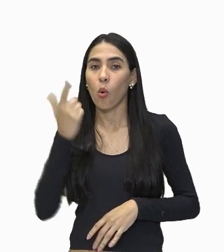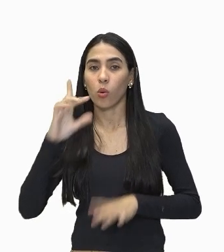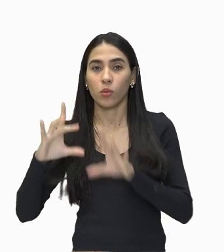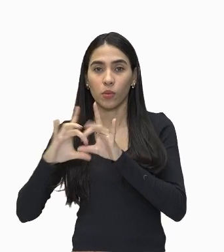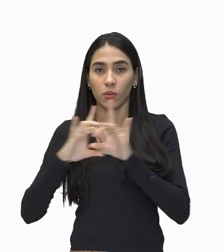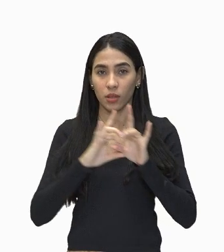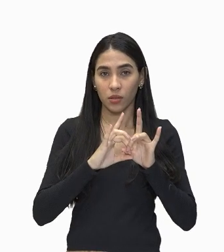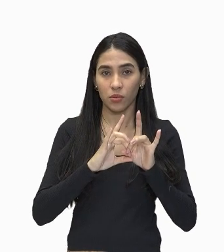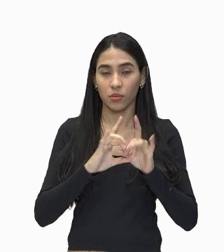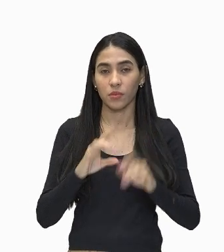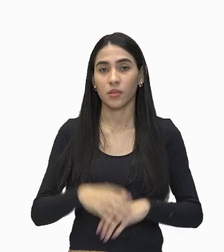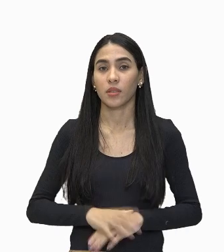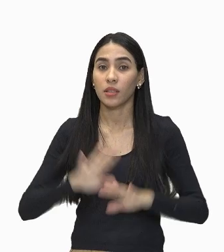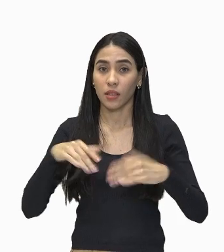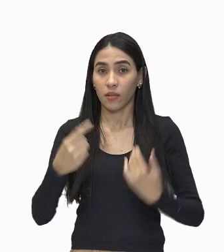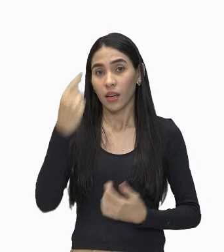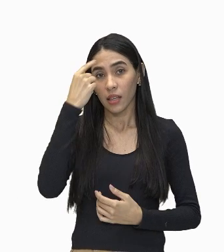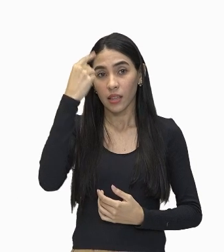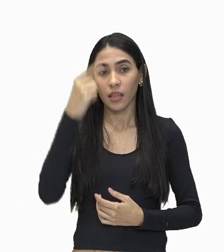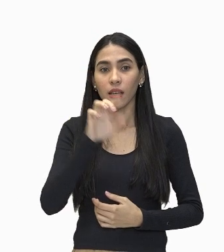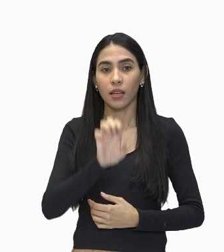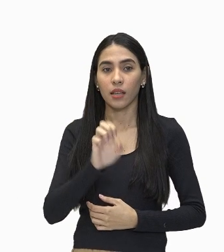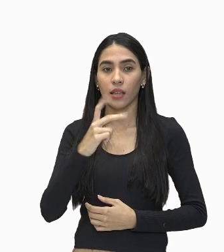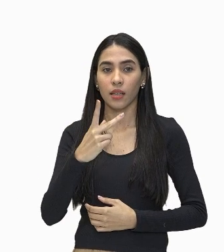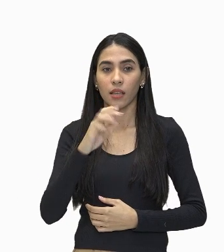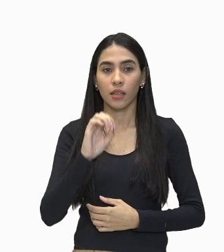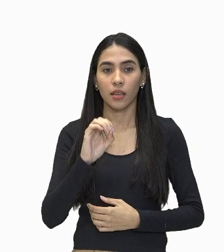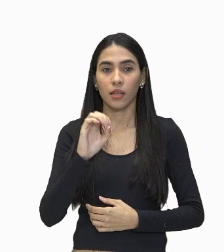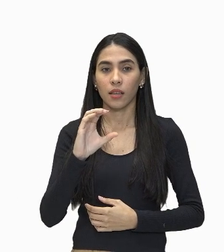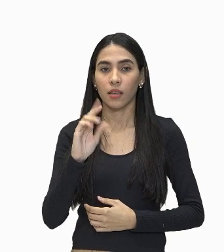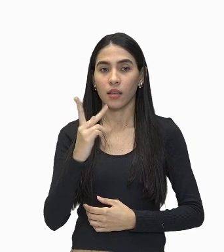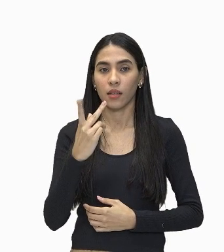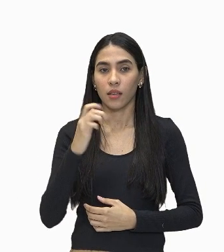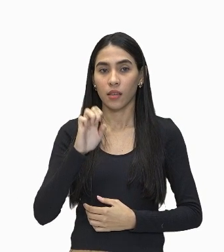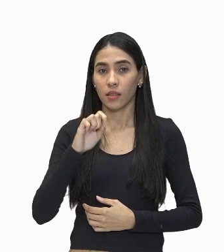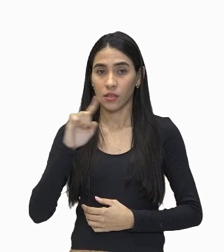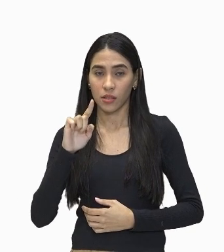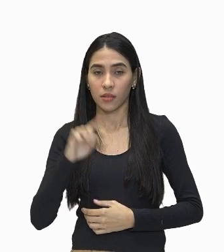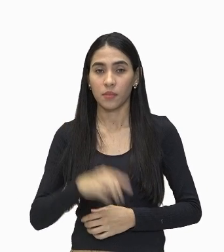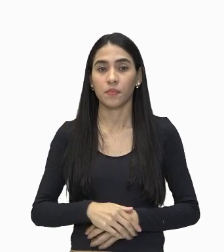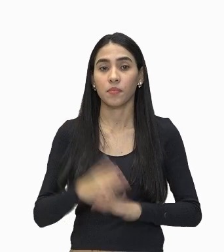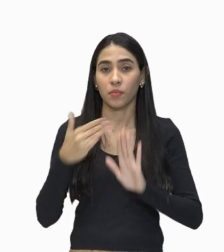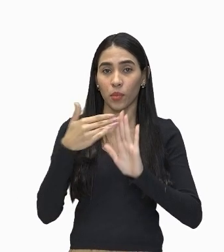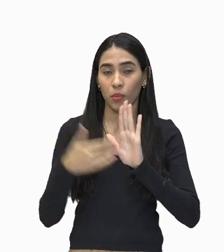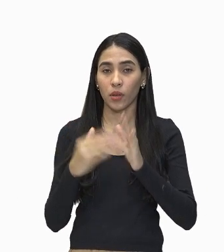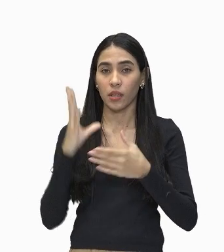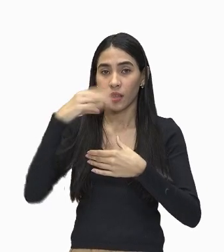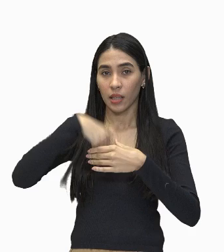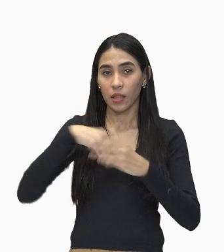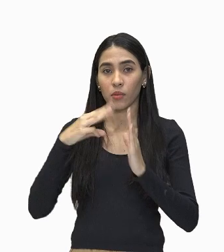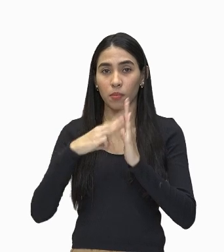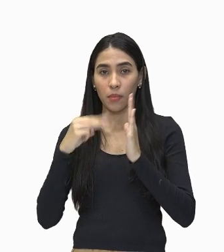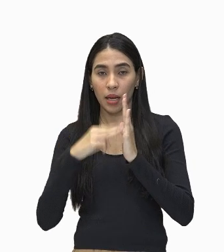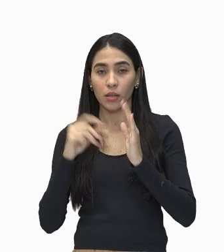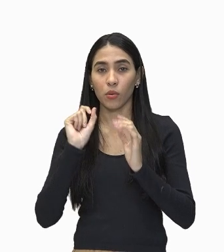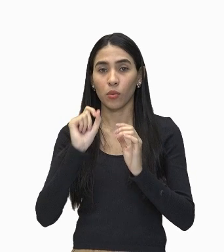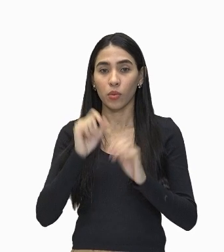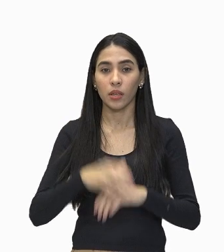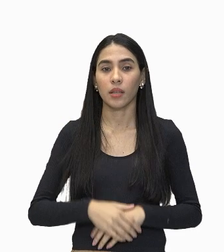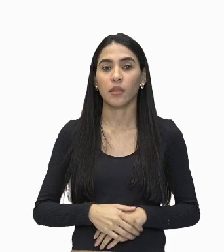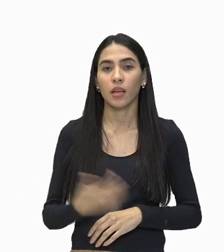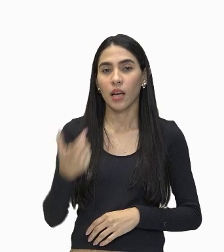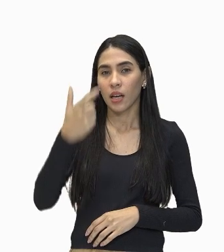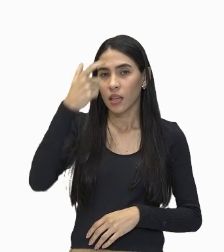né? Então essa é a ideia da epoché. Ele propôs no seu método a suspensão do